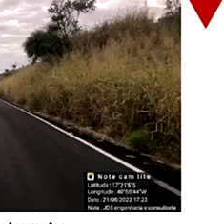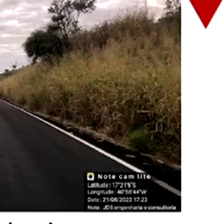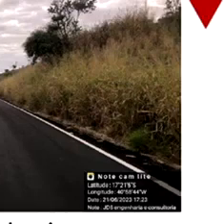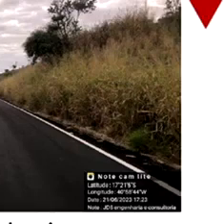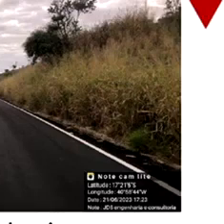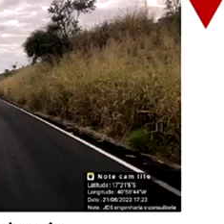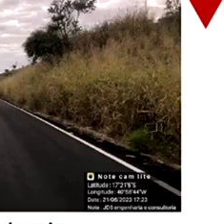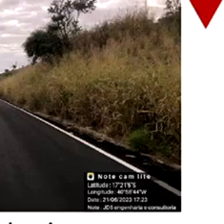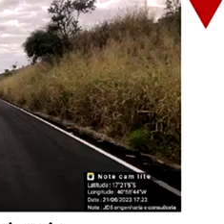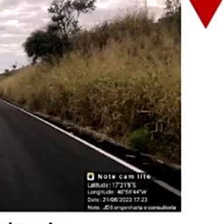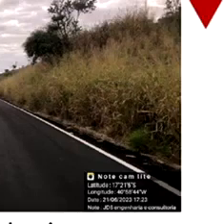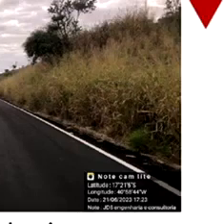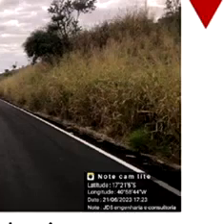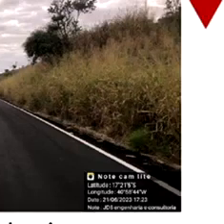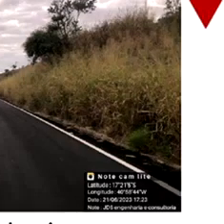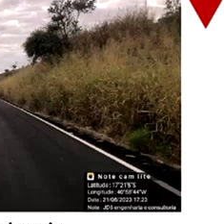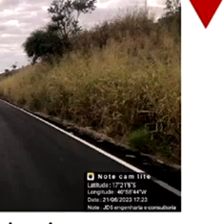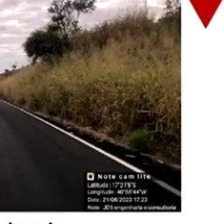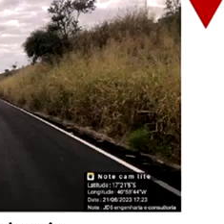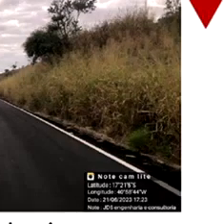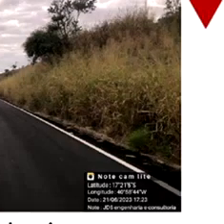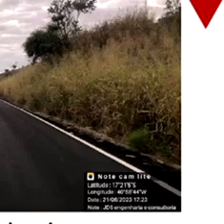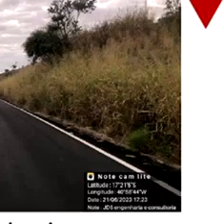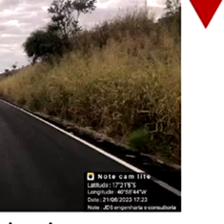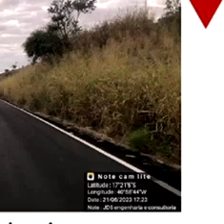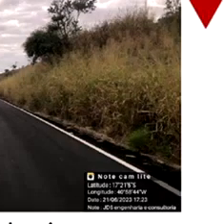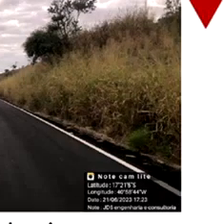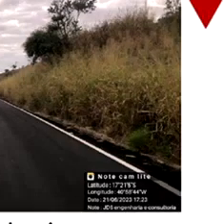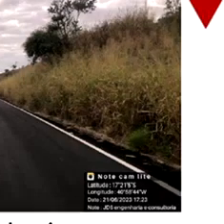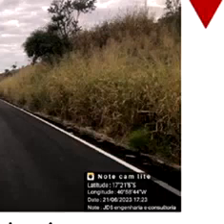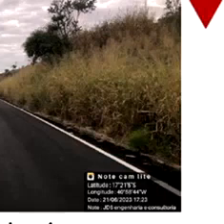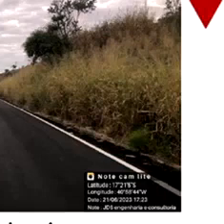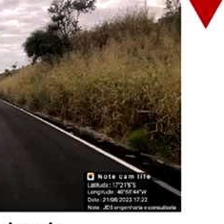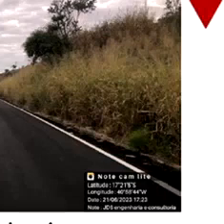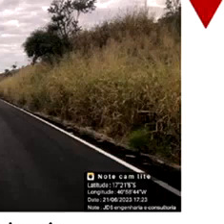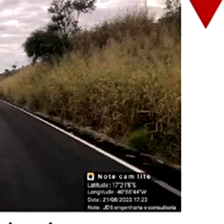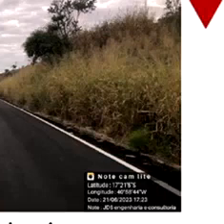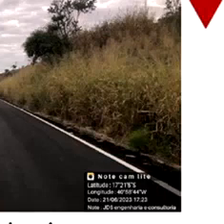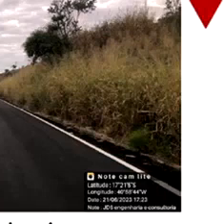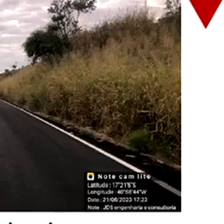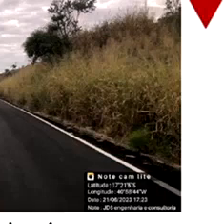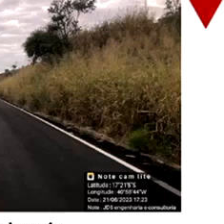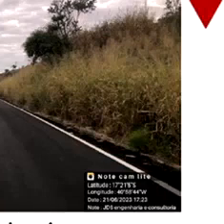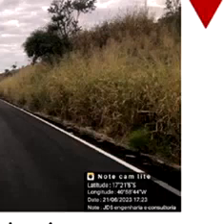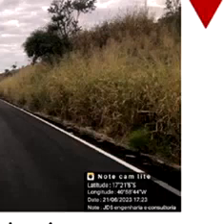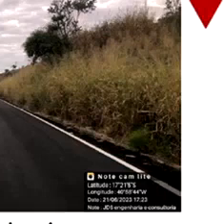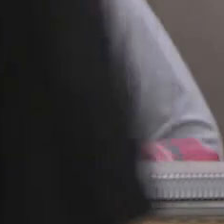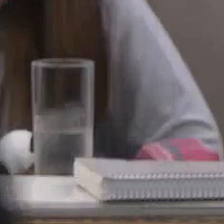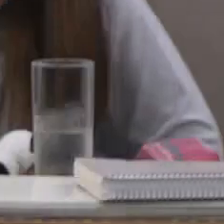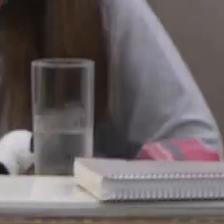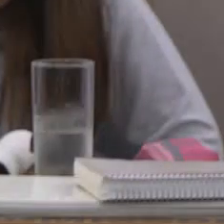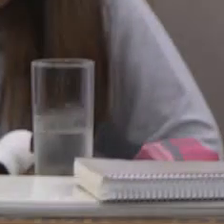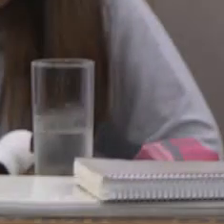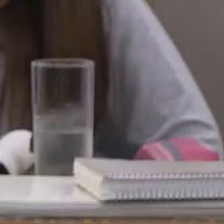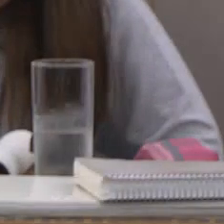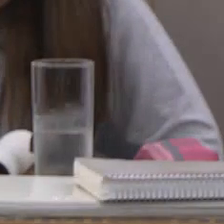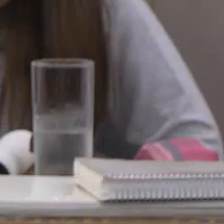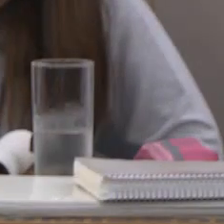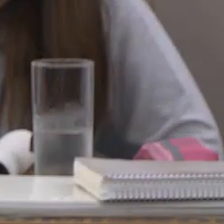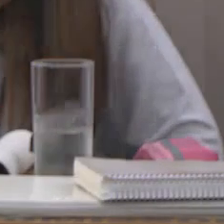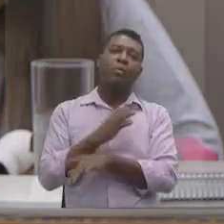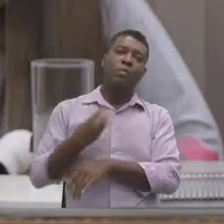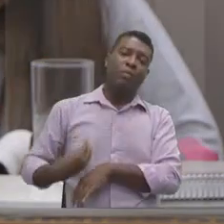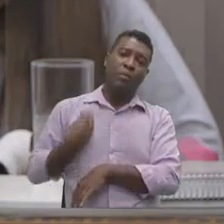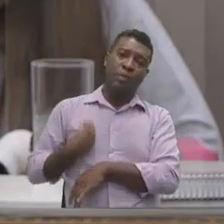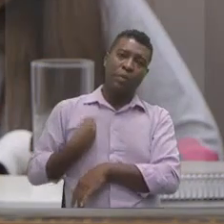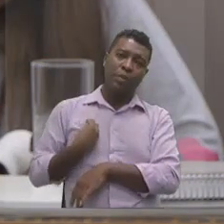completou um ano agora em abril e nós já temos aí 32 obras entregues né vou detalhar na sequência as obras de execução então assim a gente tem mais de 100 Empreendimentos